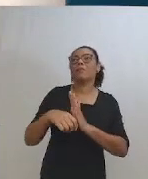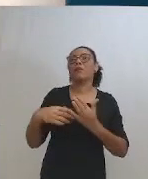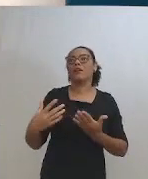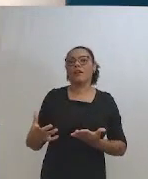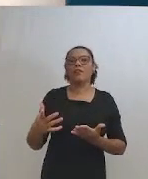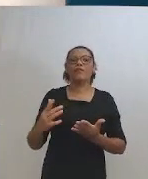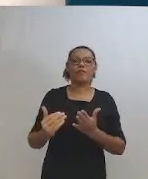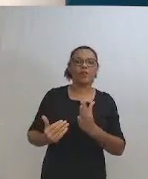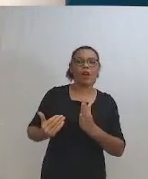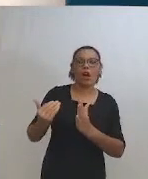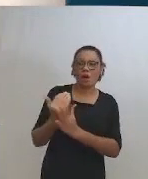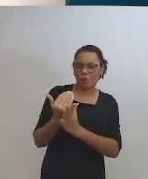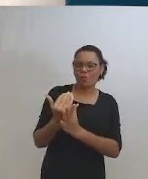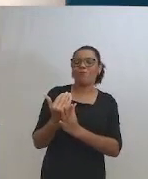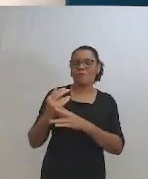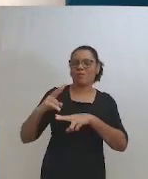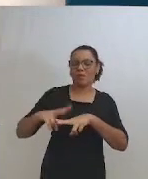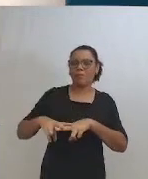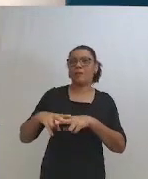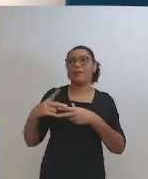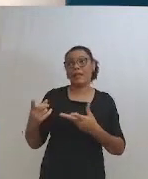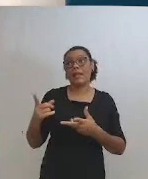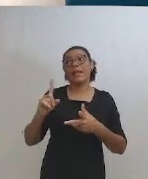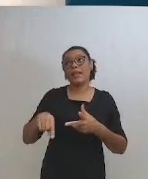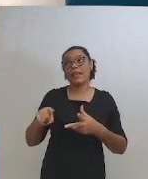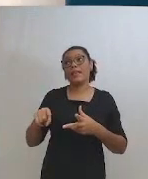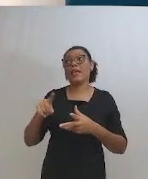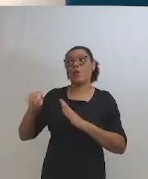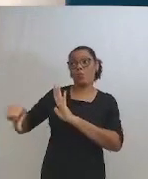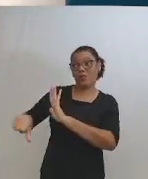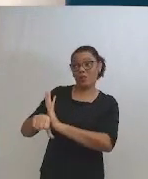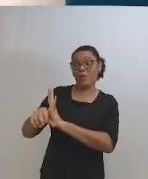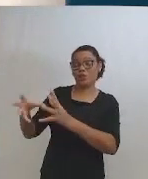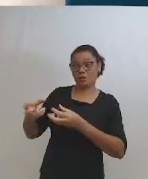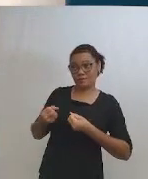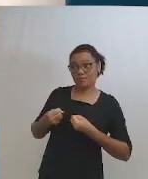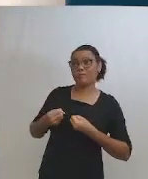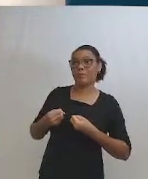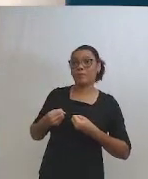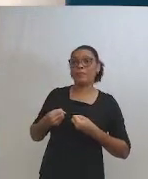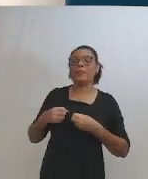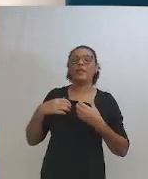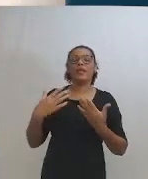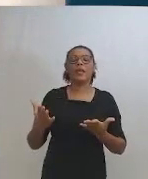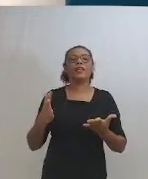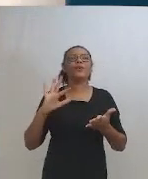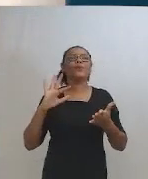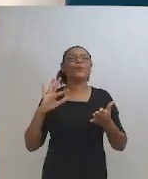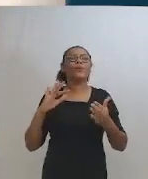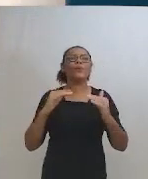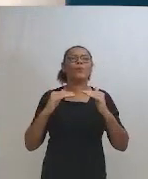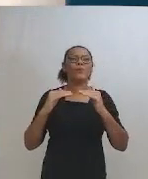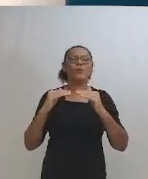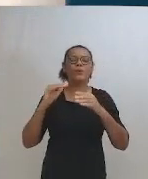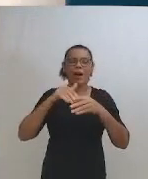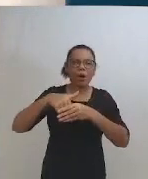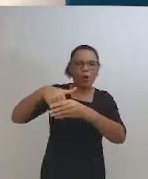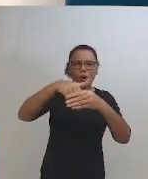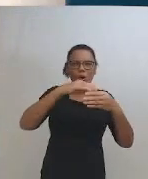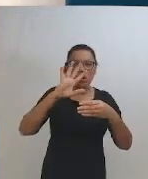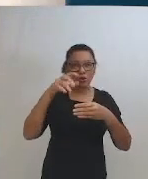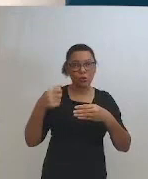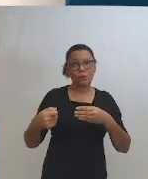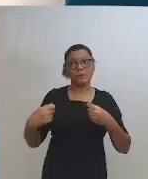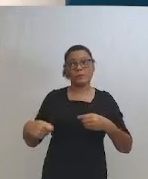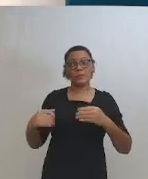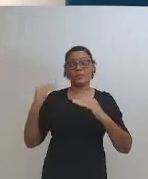trata de um delito de receptação, e a fundamentação atacada pelo acórdão até menciona que o delito de receptação deve ser equiparado ao